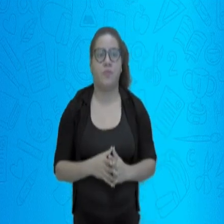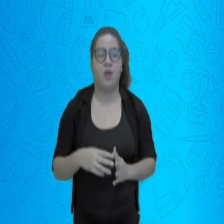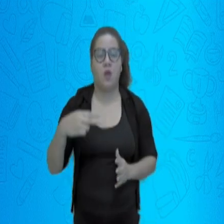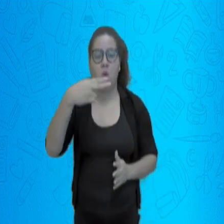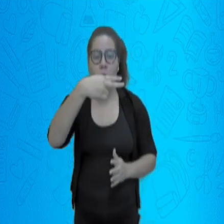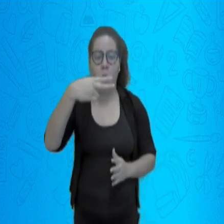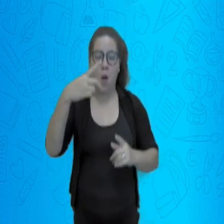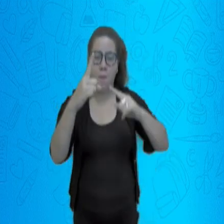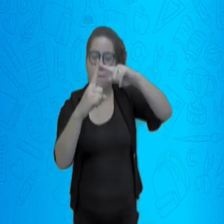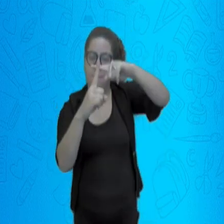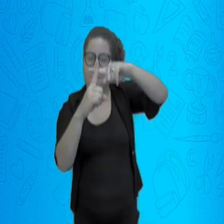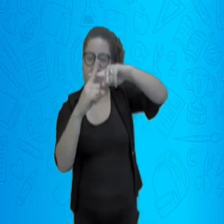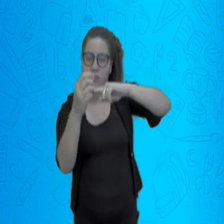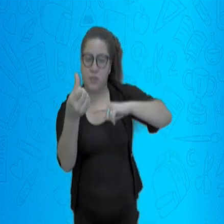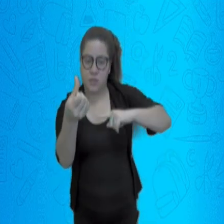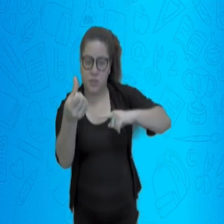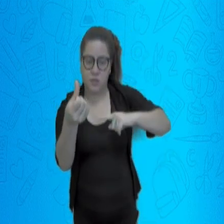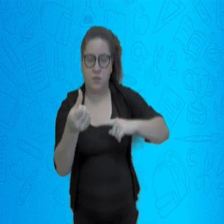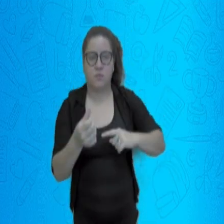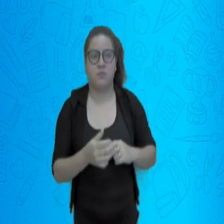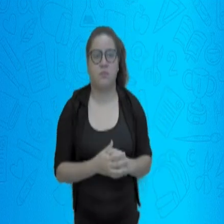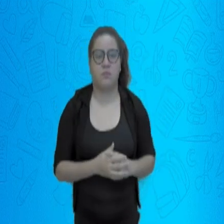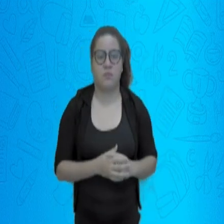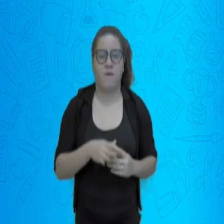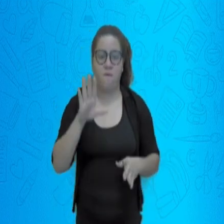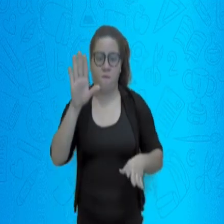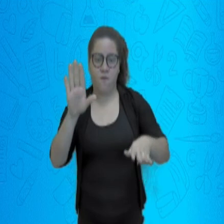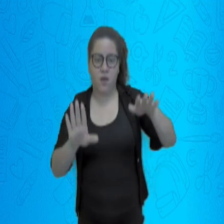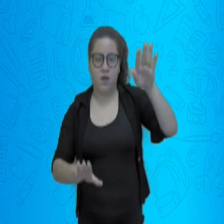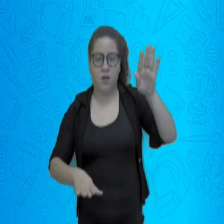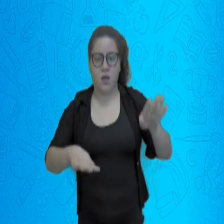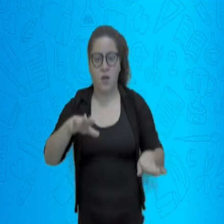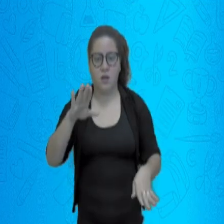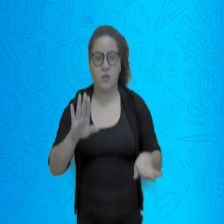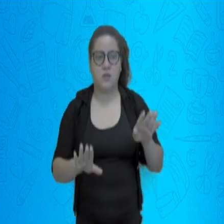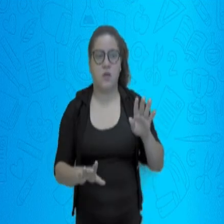6. Então, essa variação aqui foi de